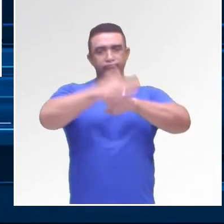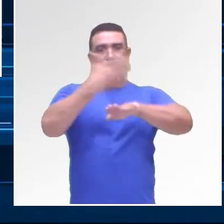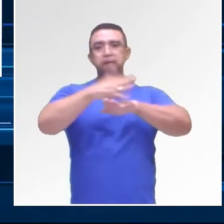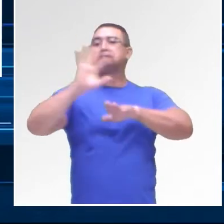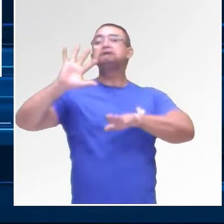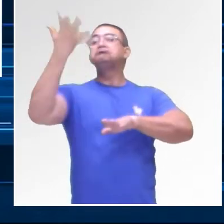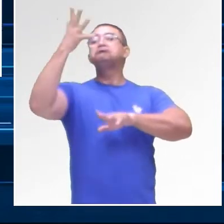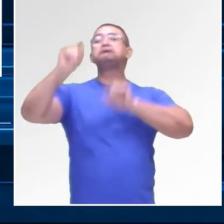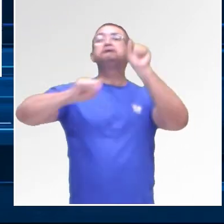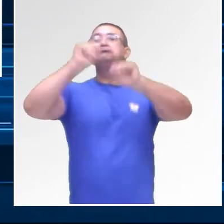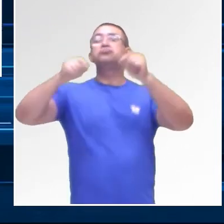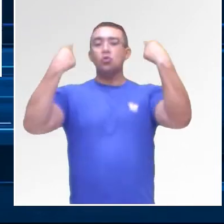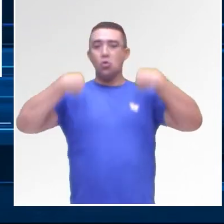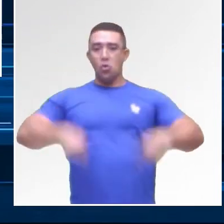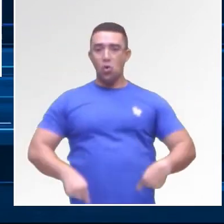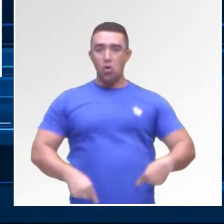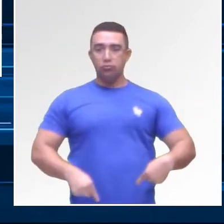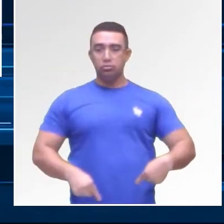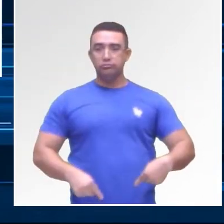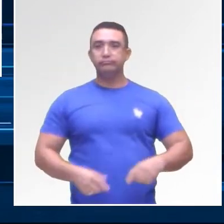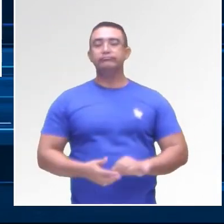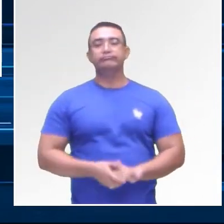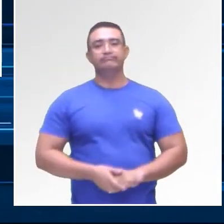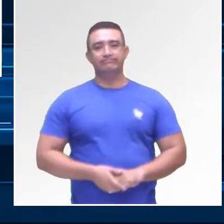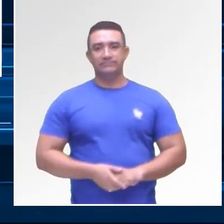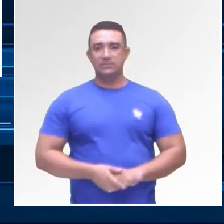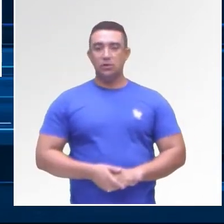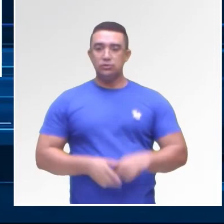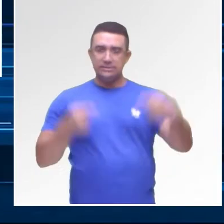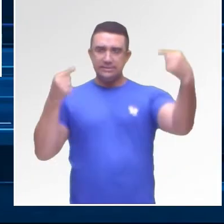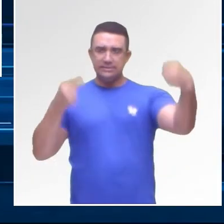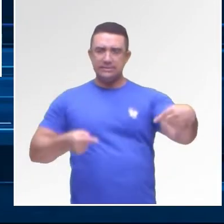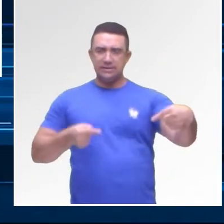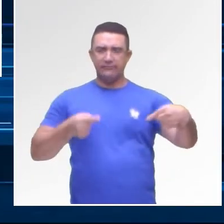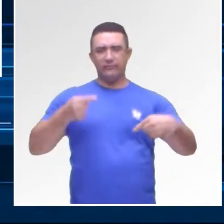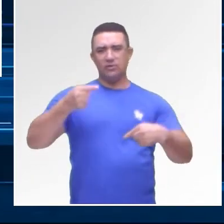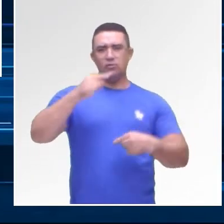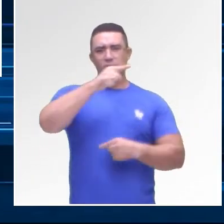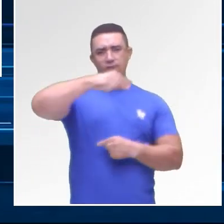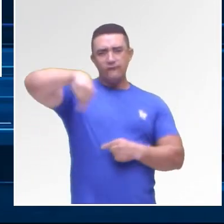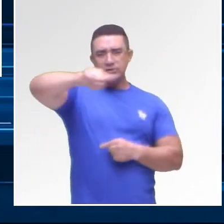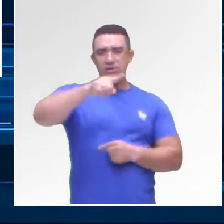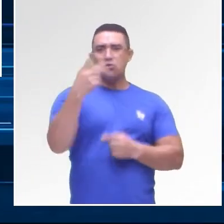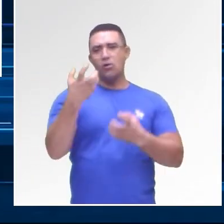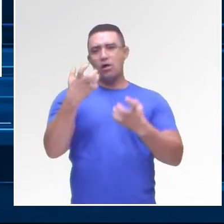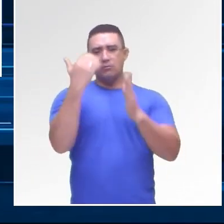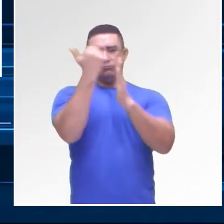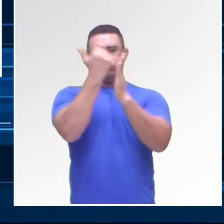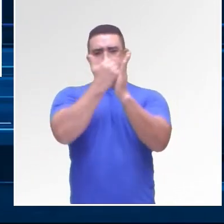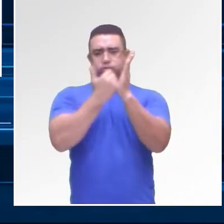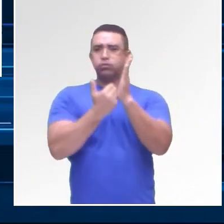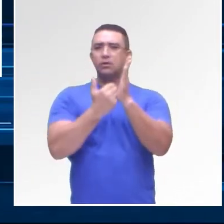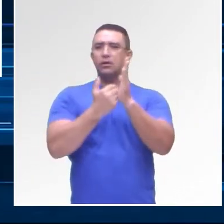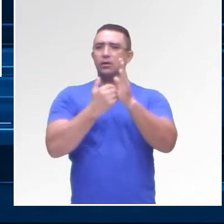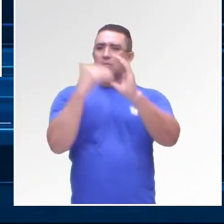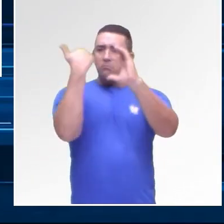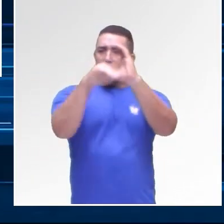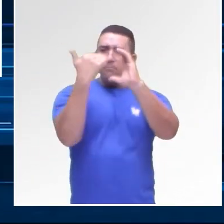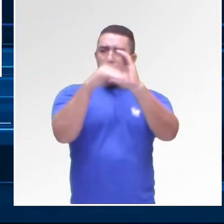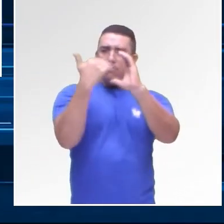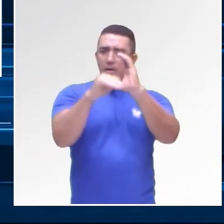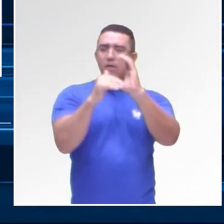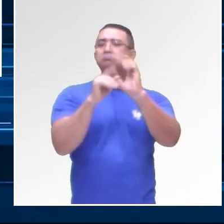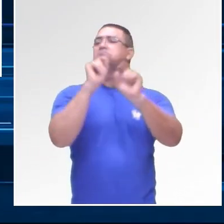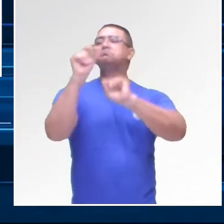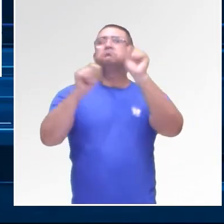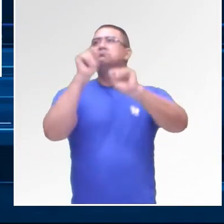aí o desafio para vocês. Eu quero que vocês escrevam e listem para mim aí no chat uma mudança que ocorre. O que